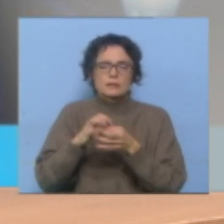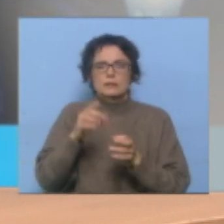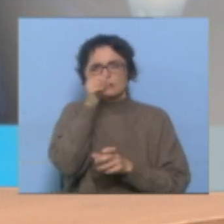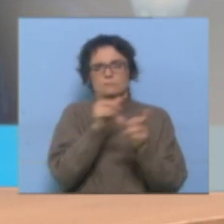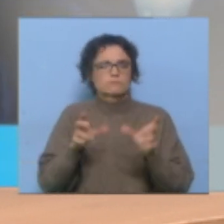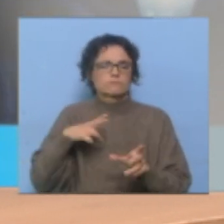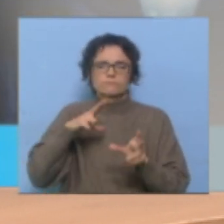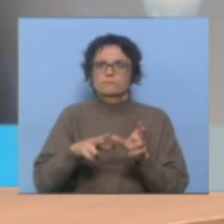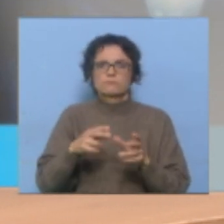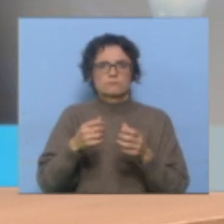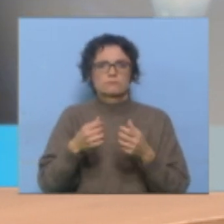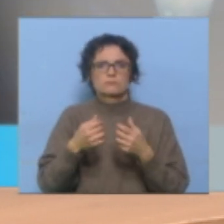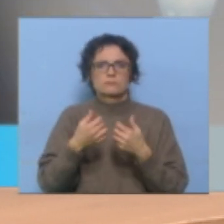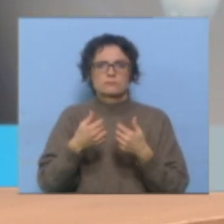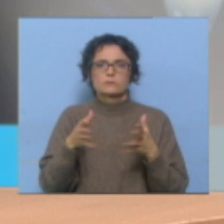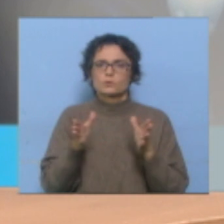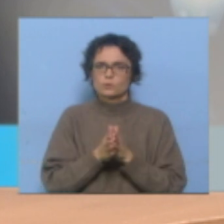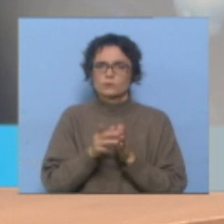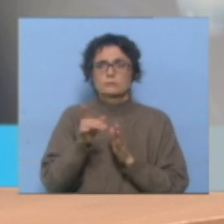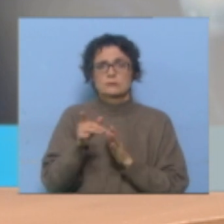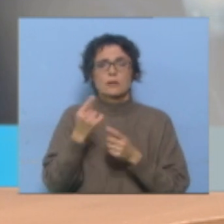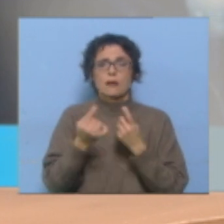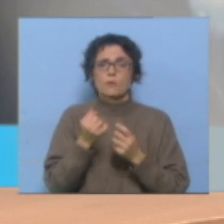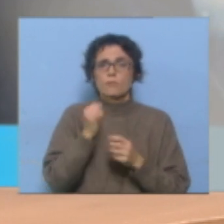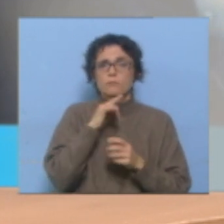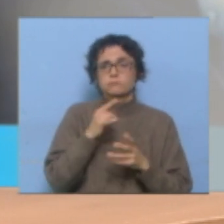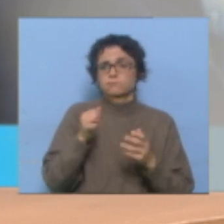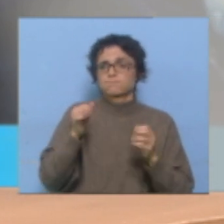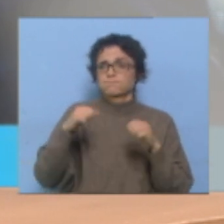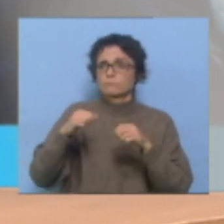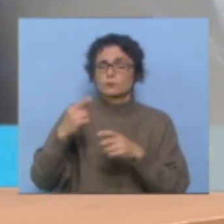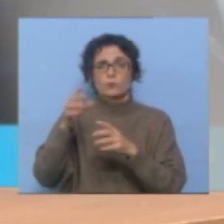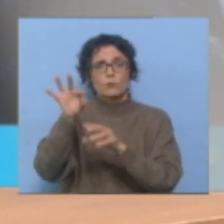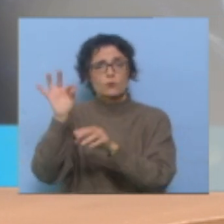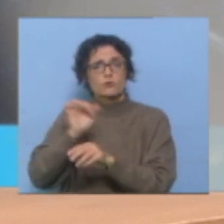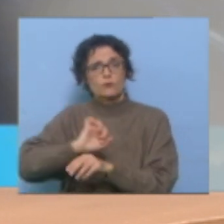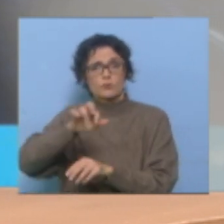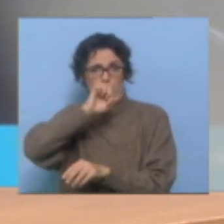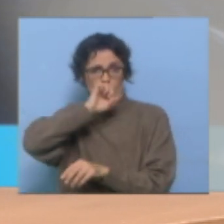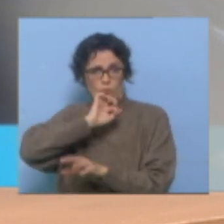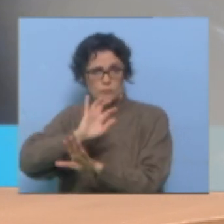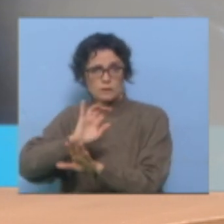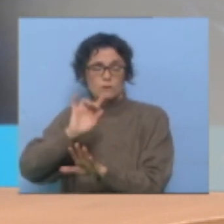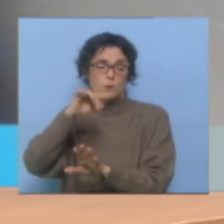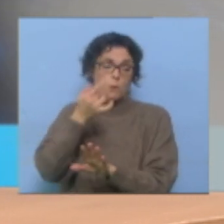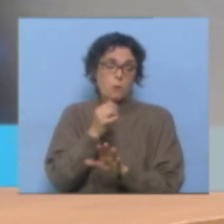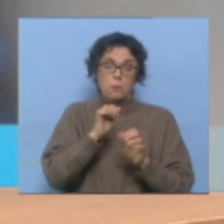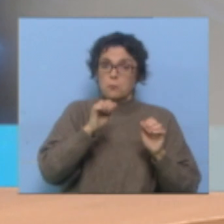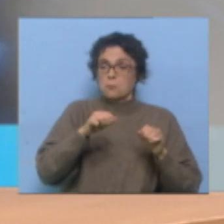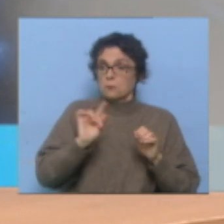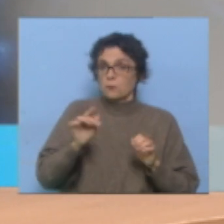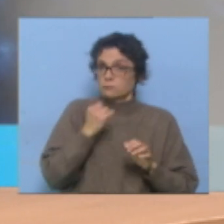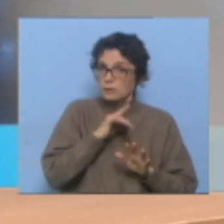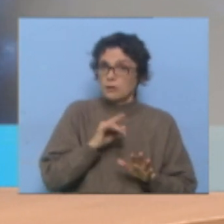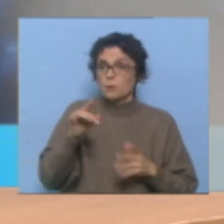concordarão com as opções que ele fez como bispo, outros nem tanto,